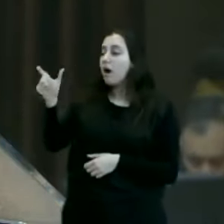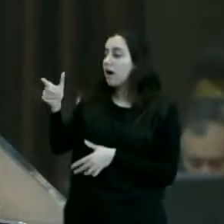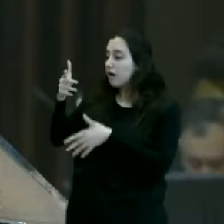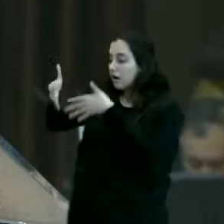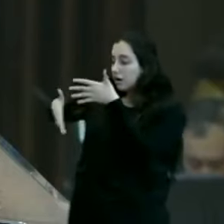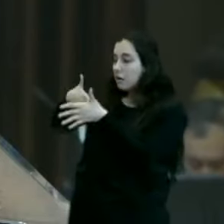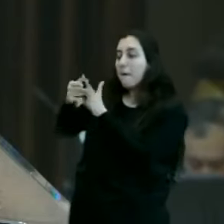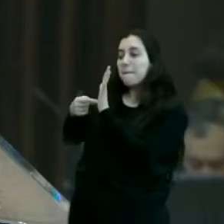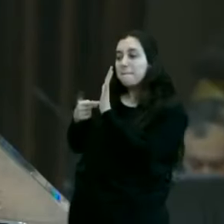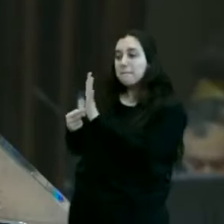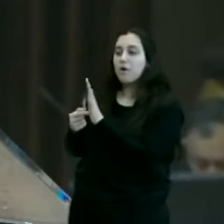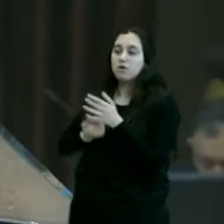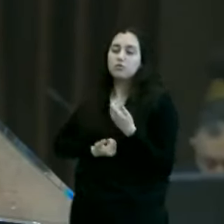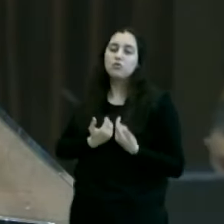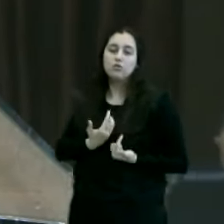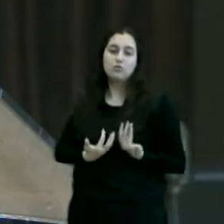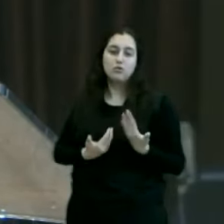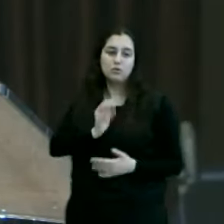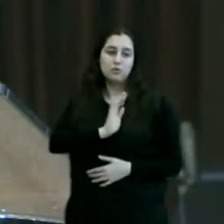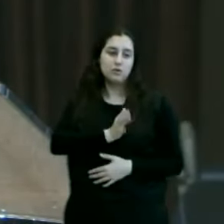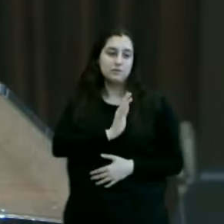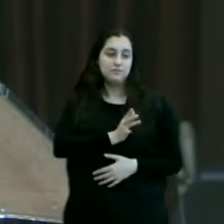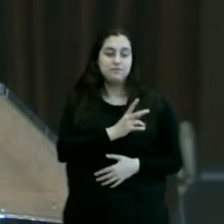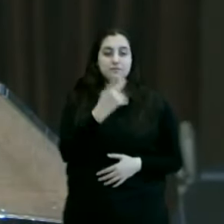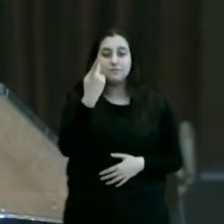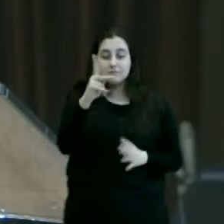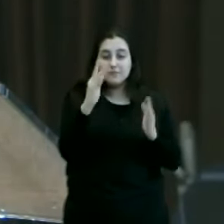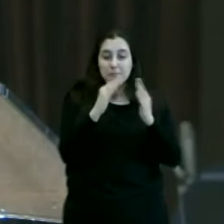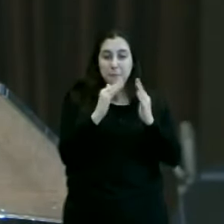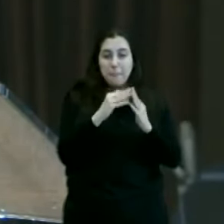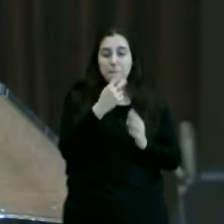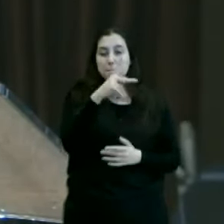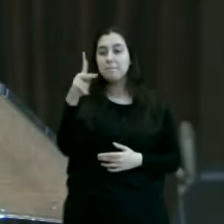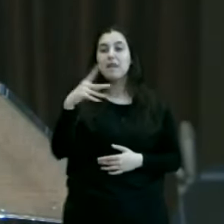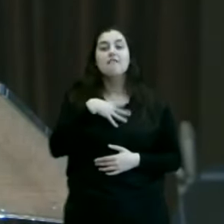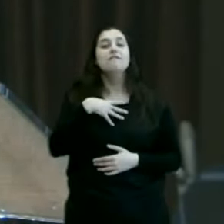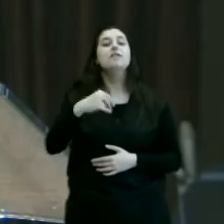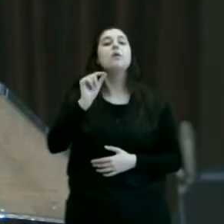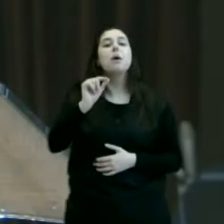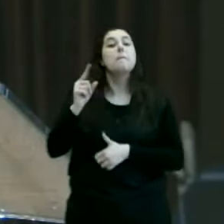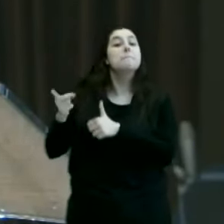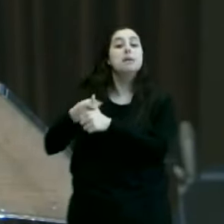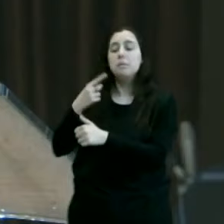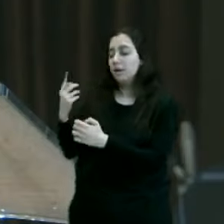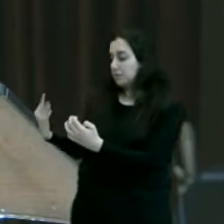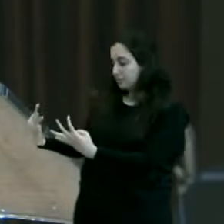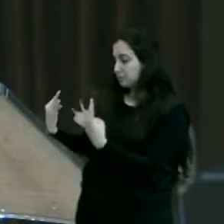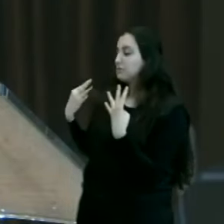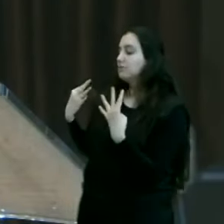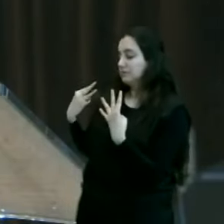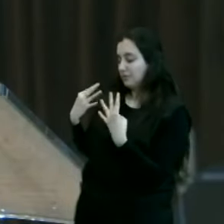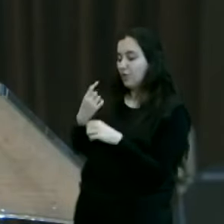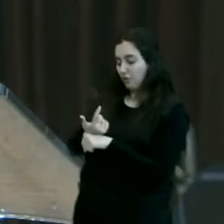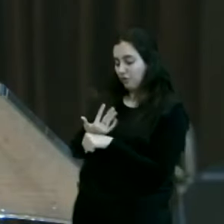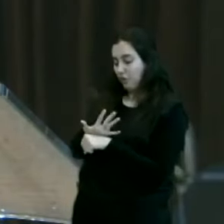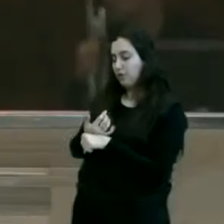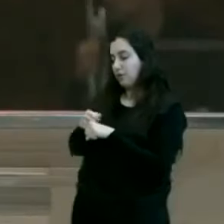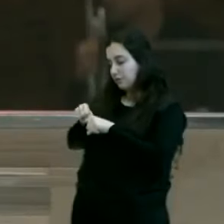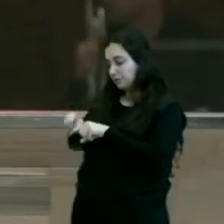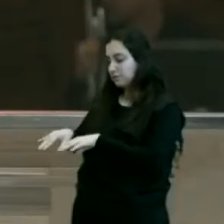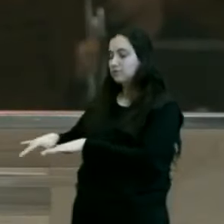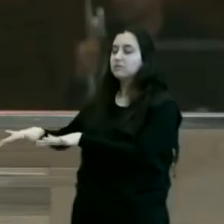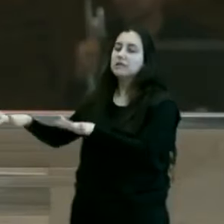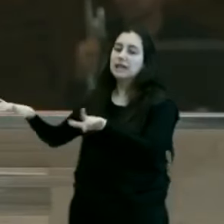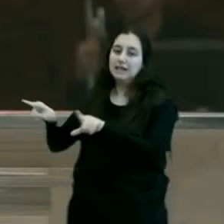fogo do teu coração. Que na sua casa os filhos sejam os primeiros a ver o fogo do teu coração. O